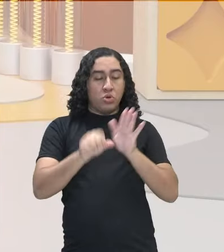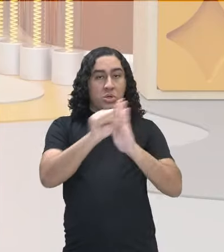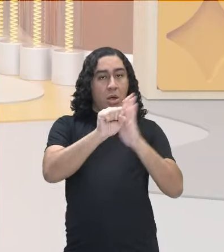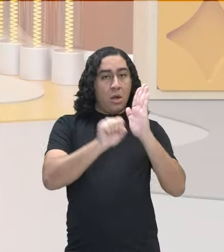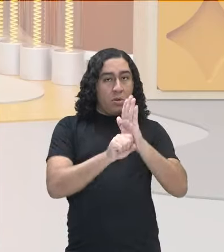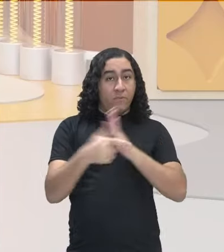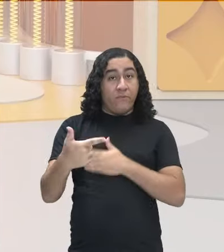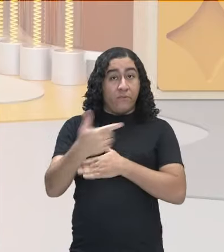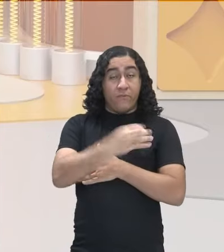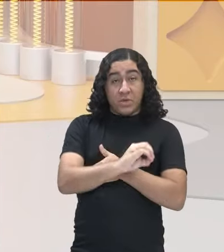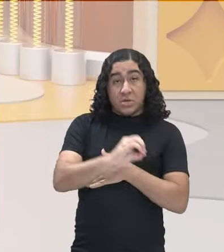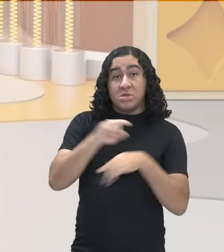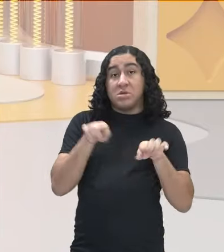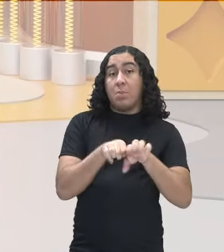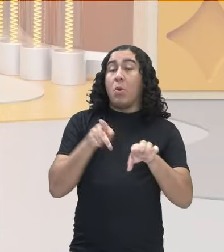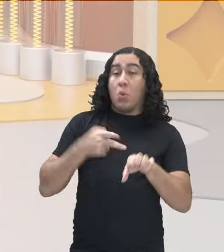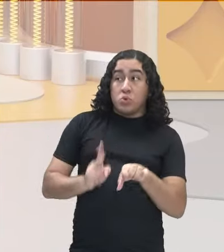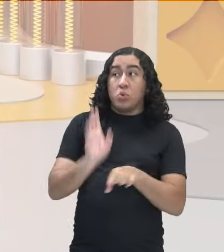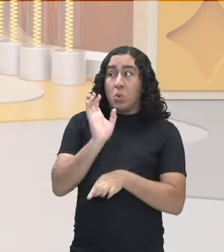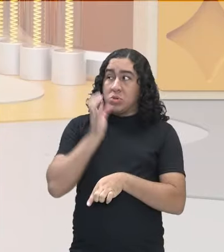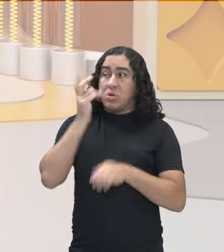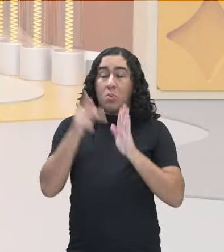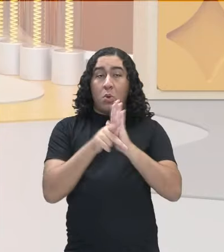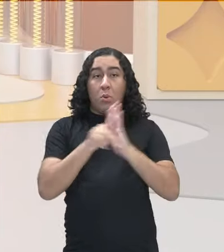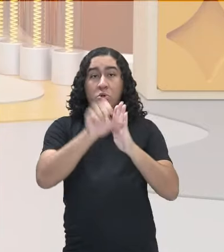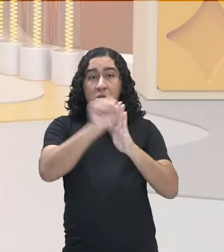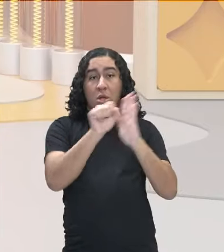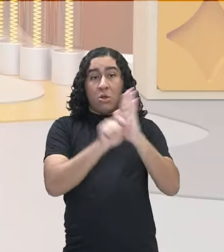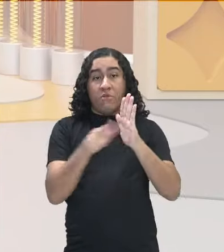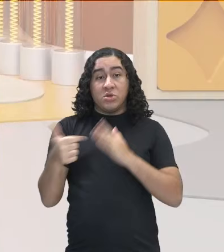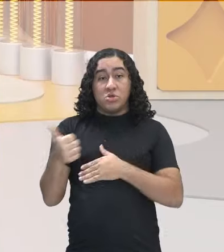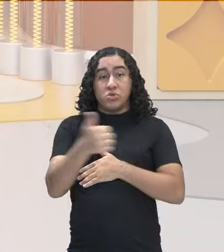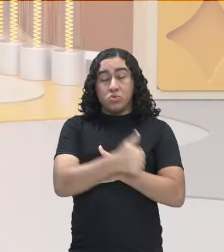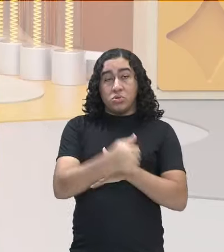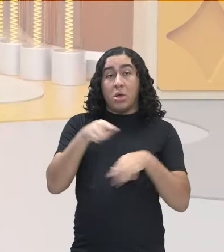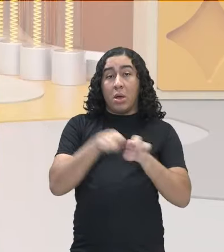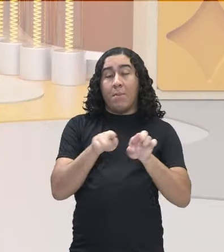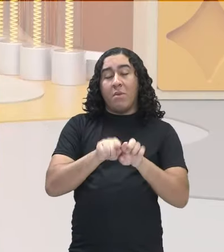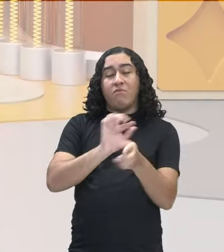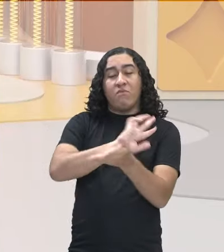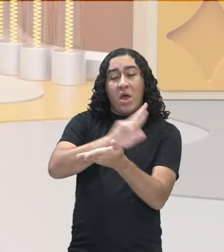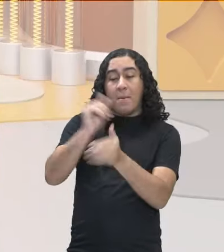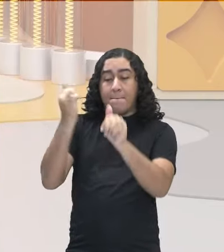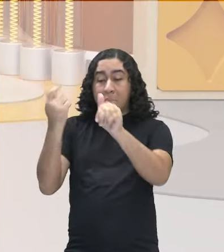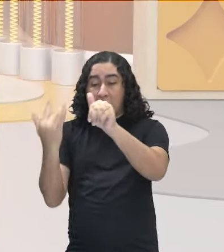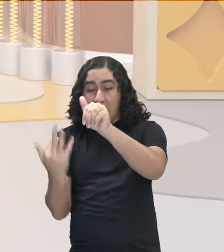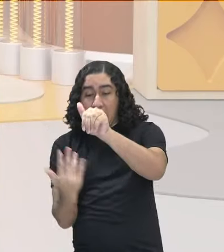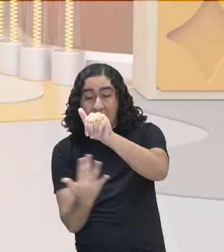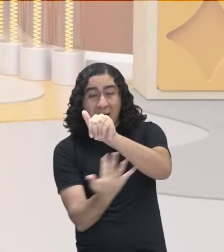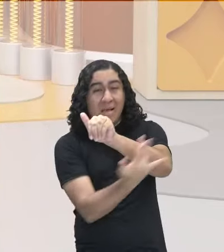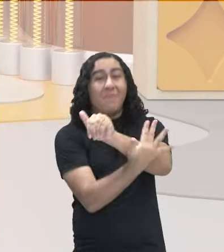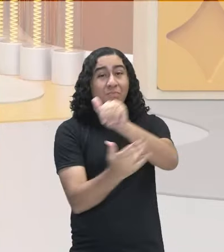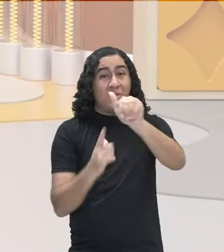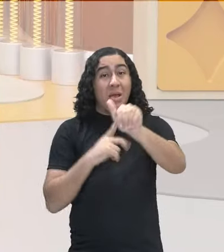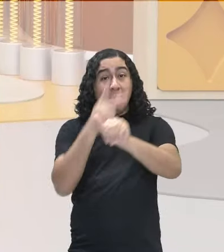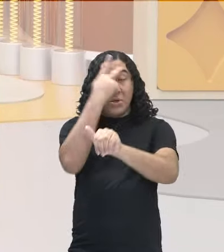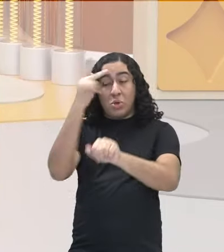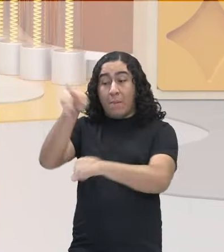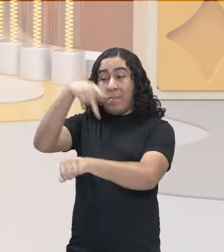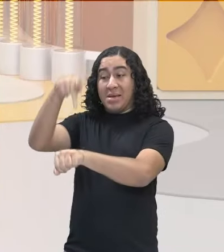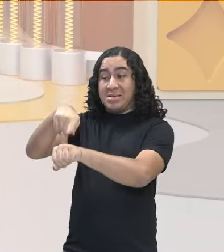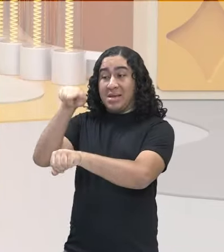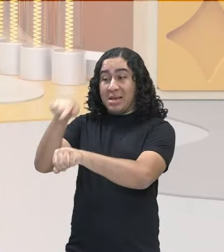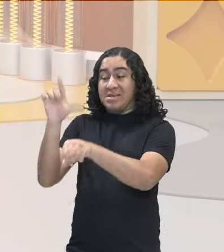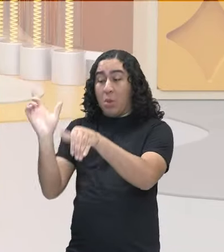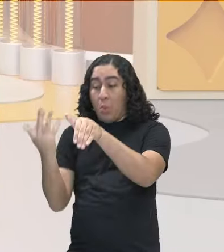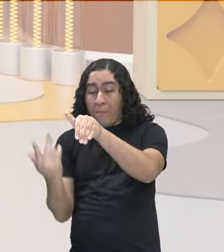eh e continua acontecendo no século XXI boa parte dessas correntes migratórias que a gente tem da saída das pessoas de um lugar para